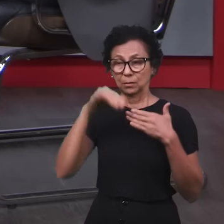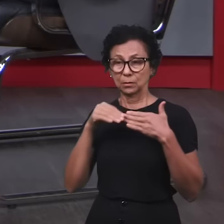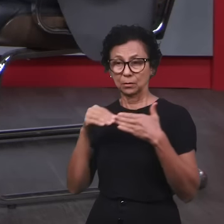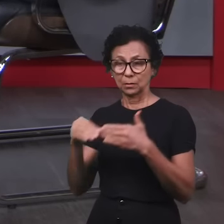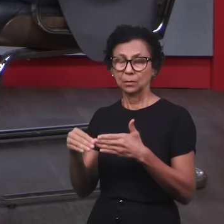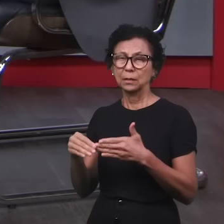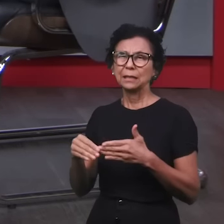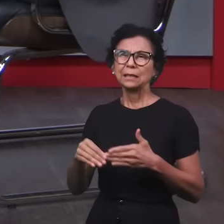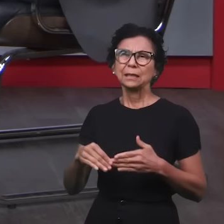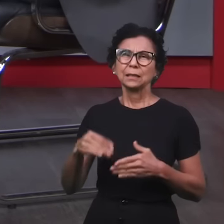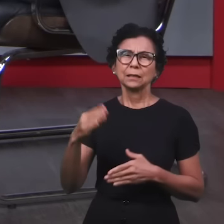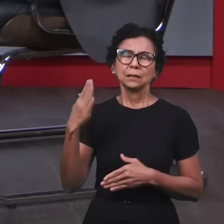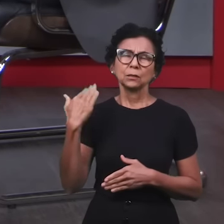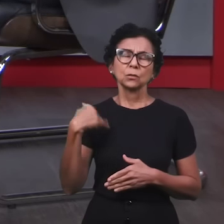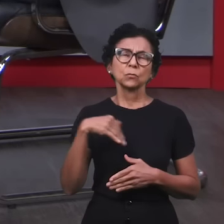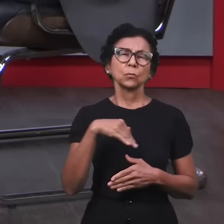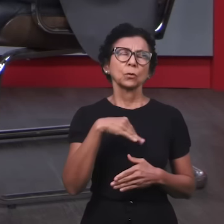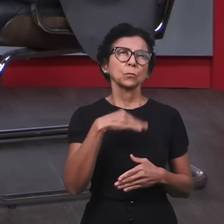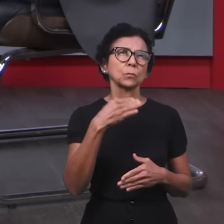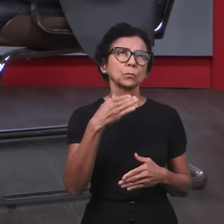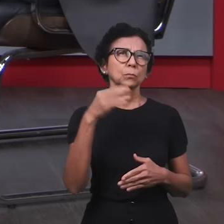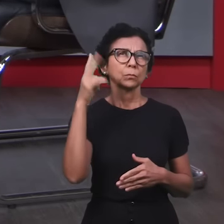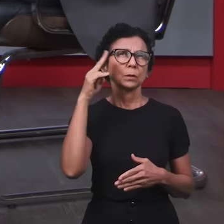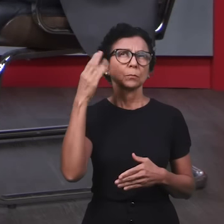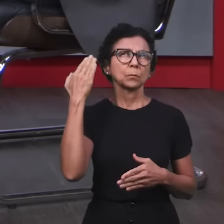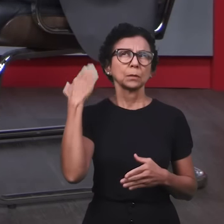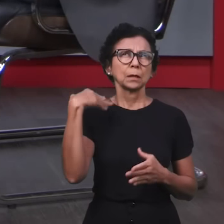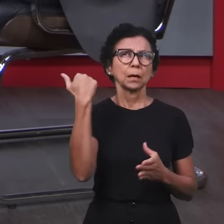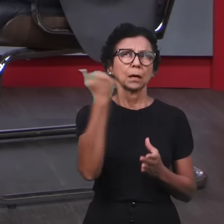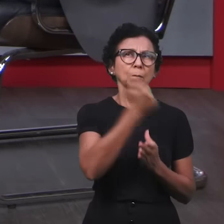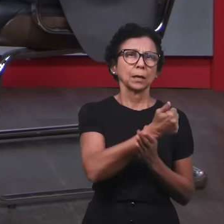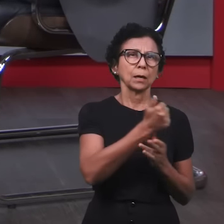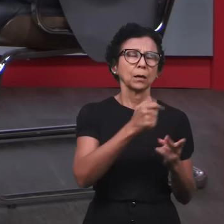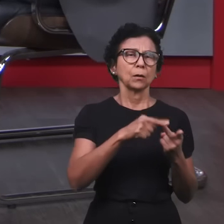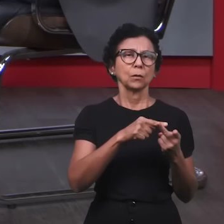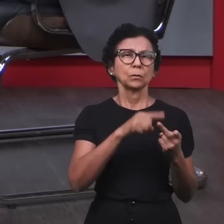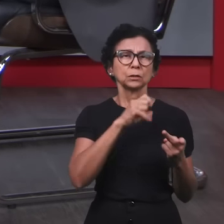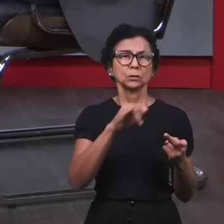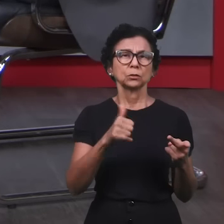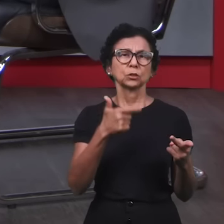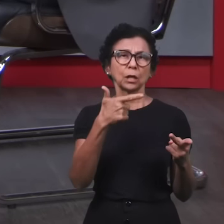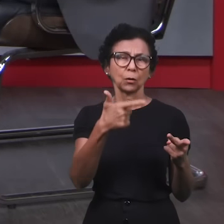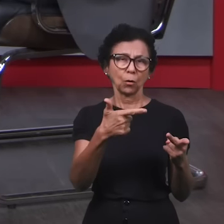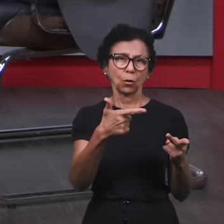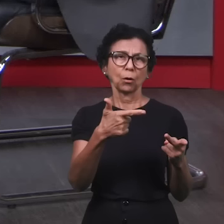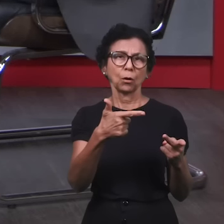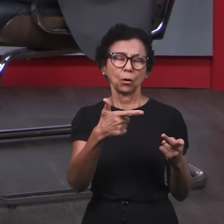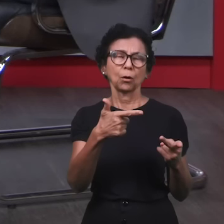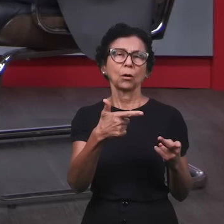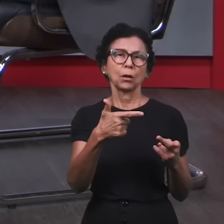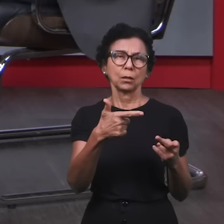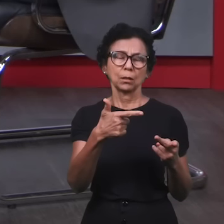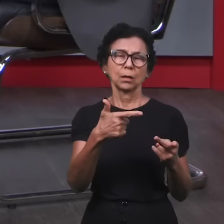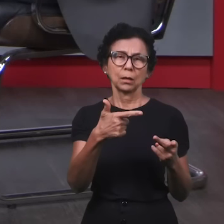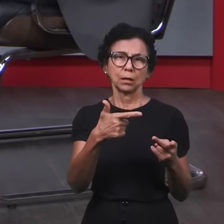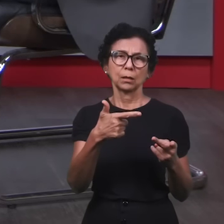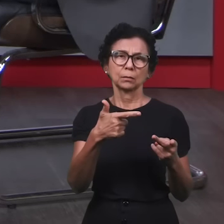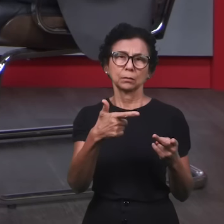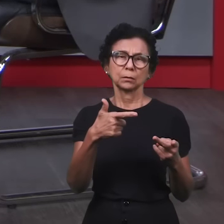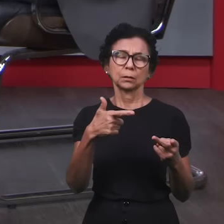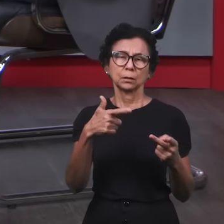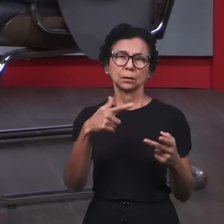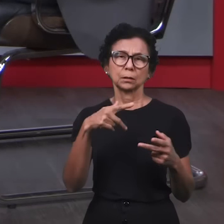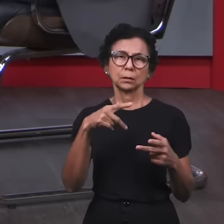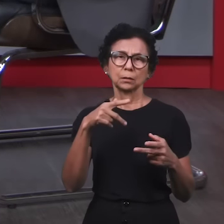neto dele, Jacó, que se tornou a nação Israel. Mas Jó,